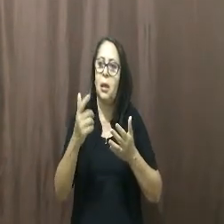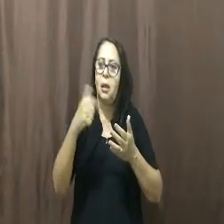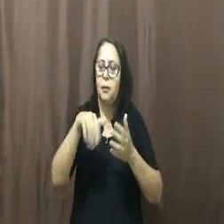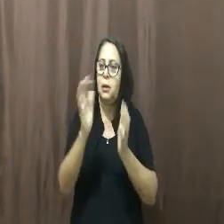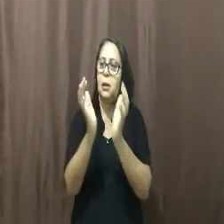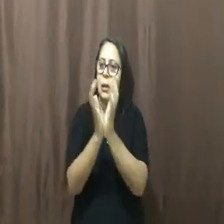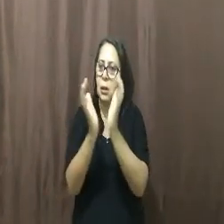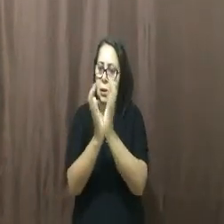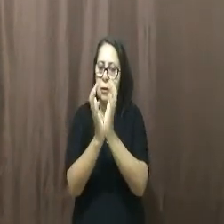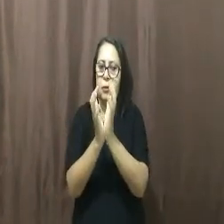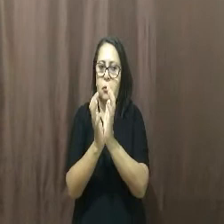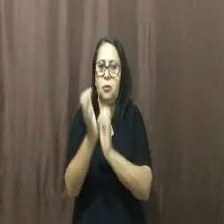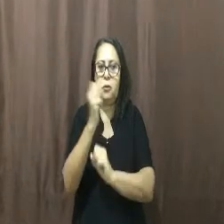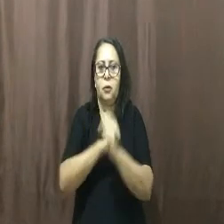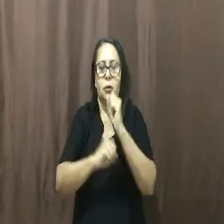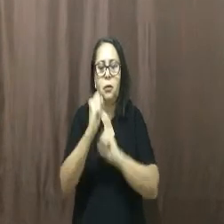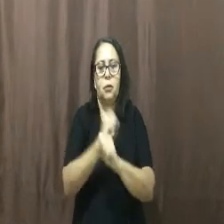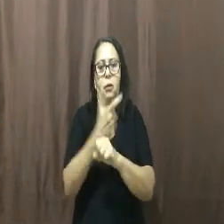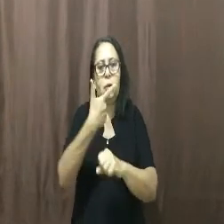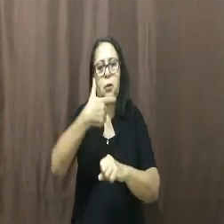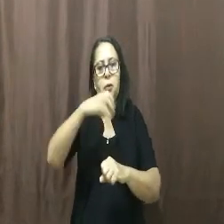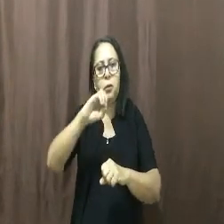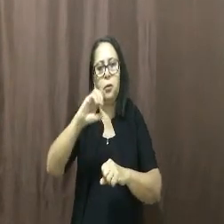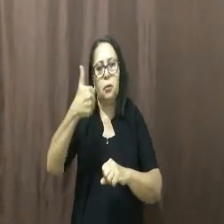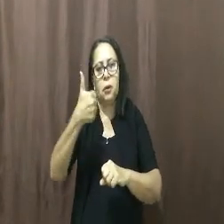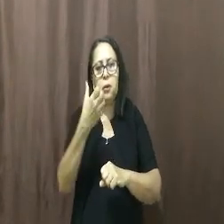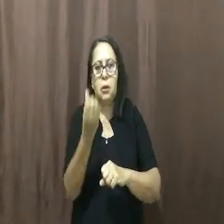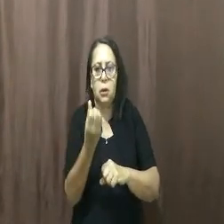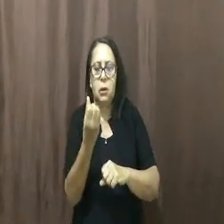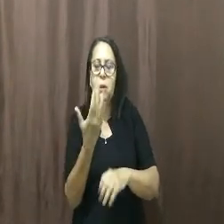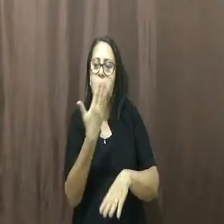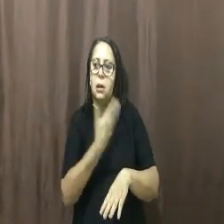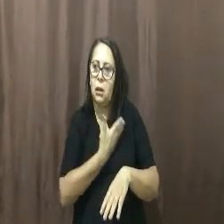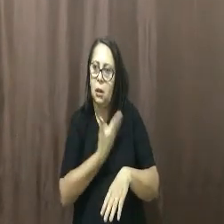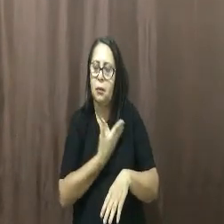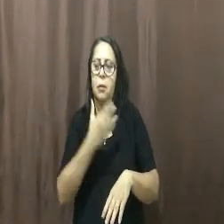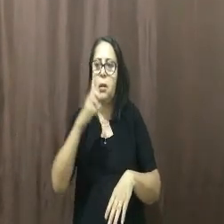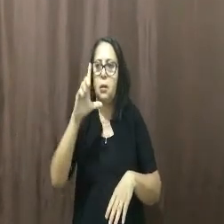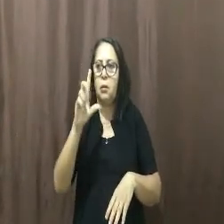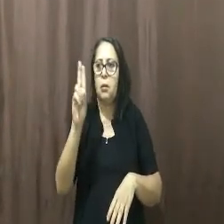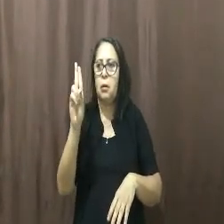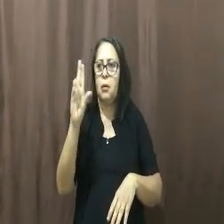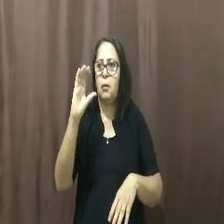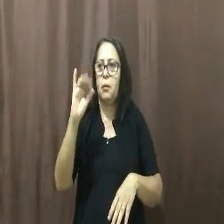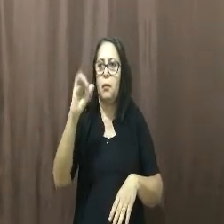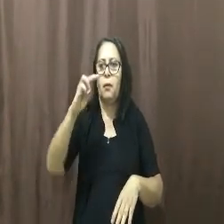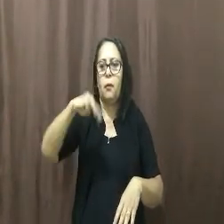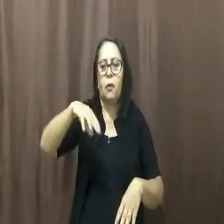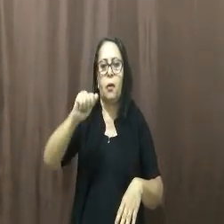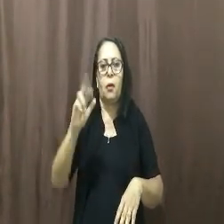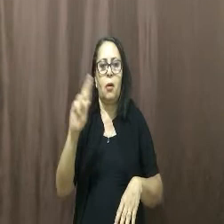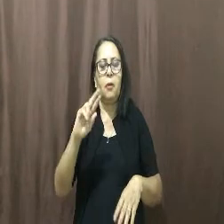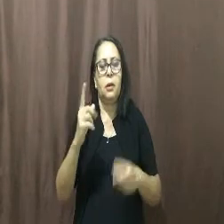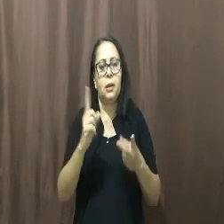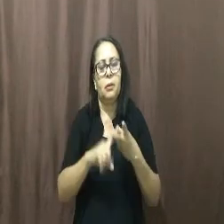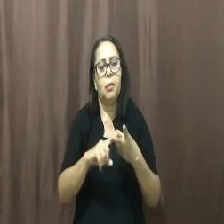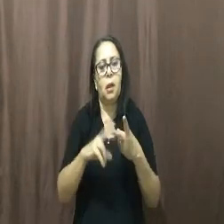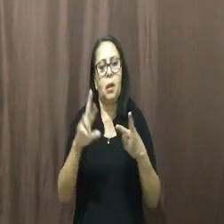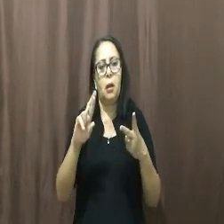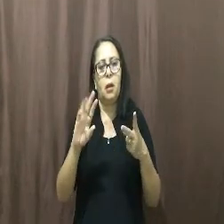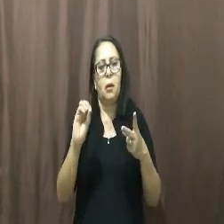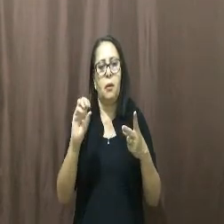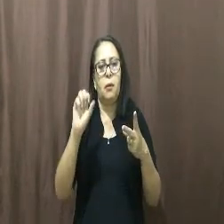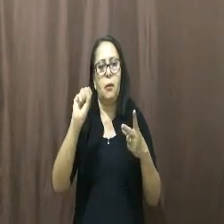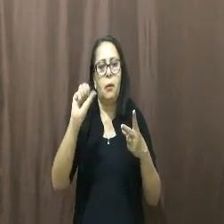fundarmos o núcleo da Unegro aqui em 2016. E são vários camaradas que eu posso citar aqui, a Lucimar, a